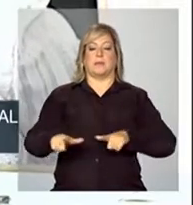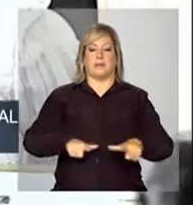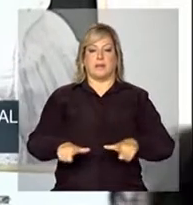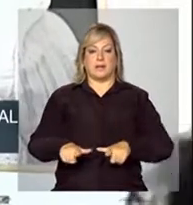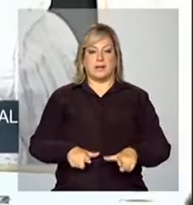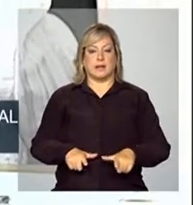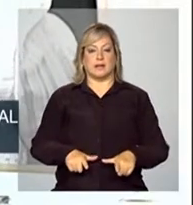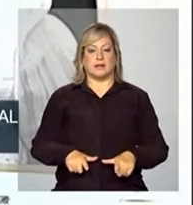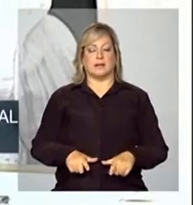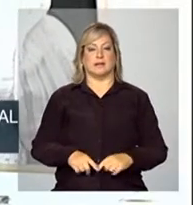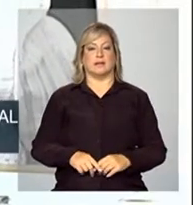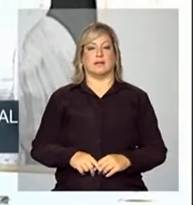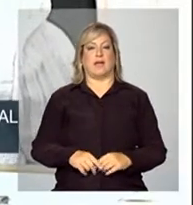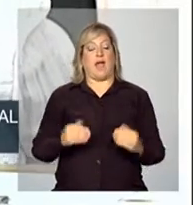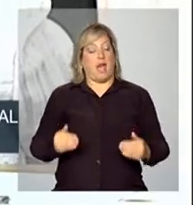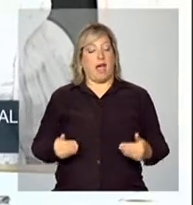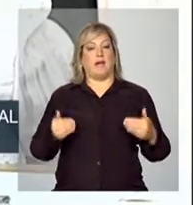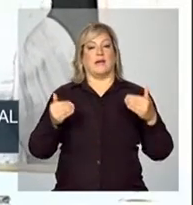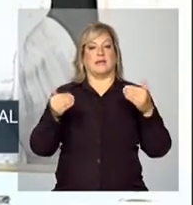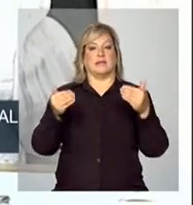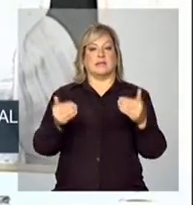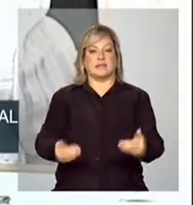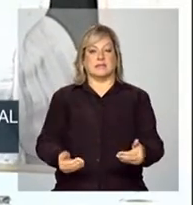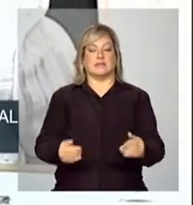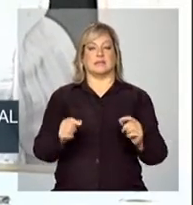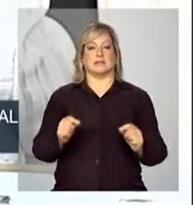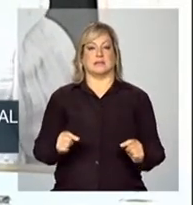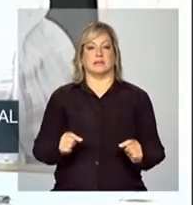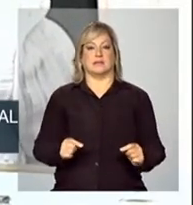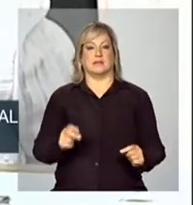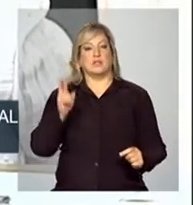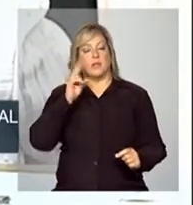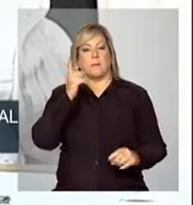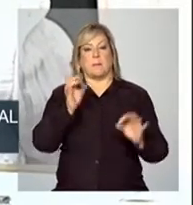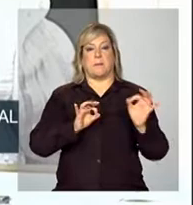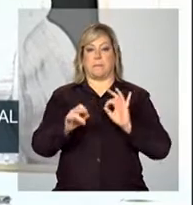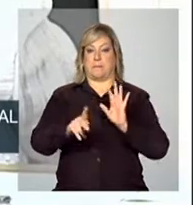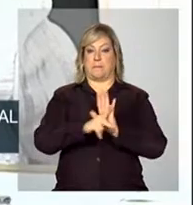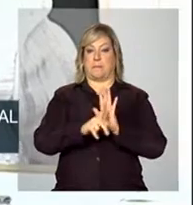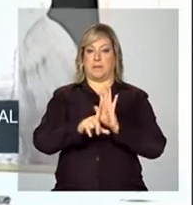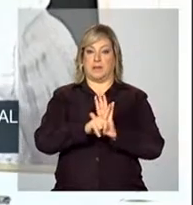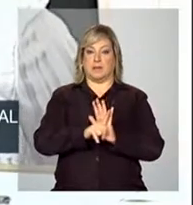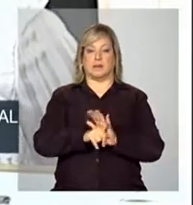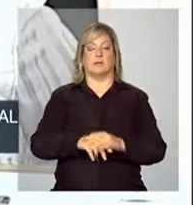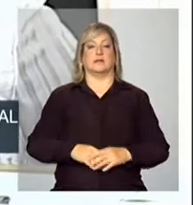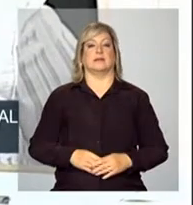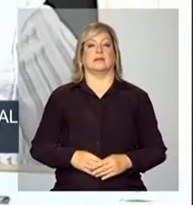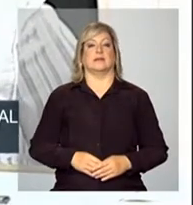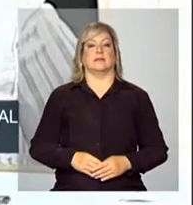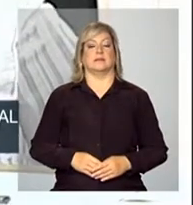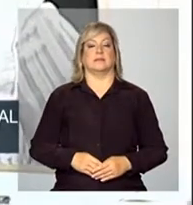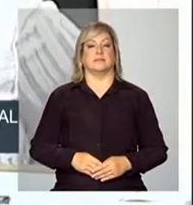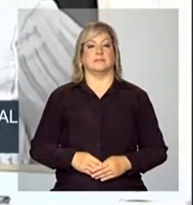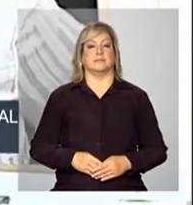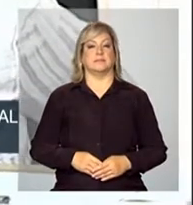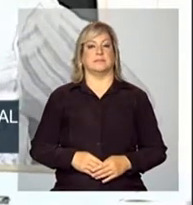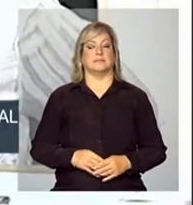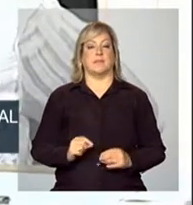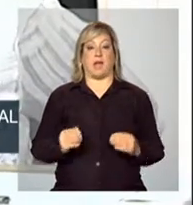ministro para avançarmos em termos de um projeto de lei né que